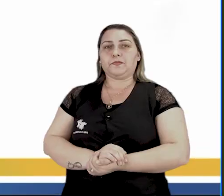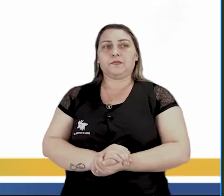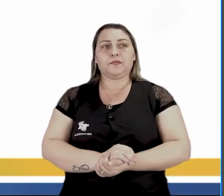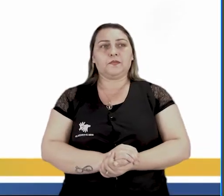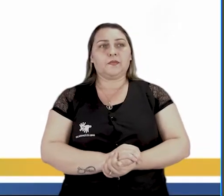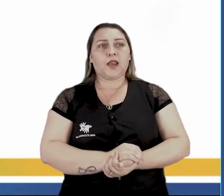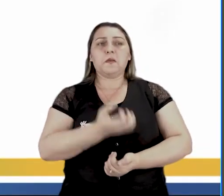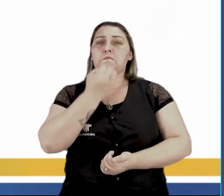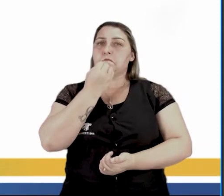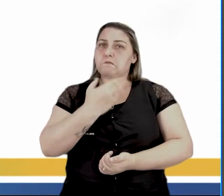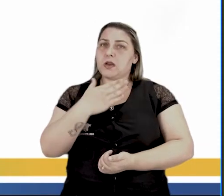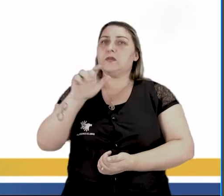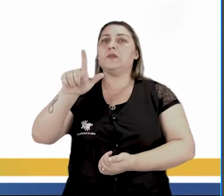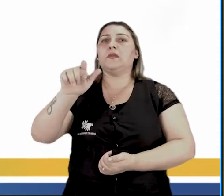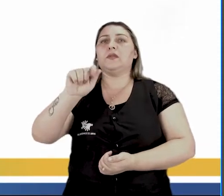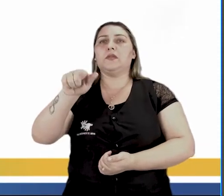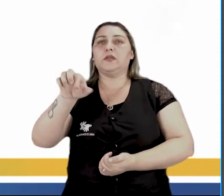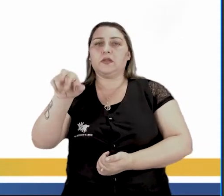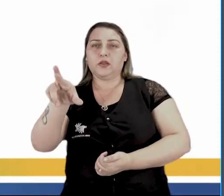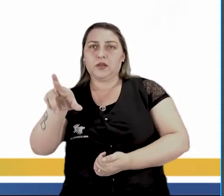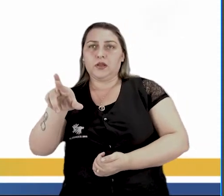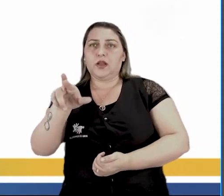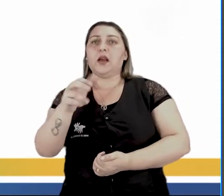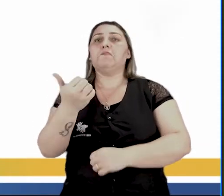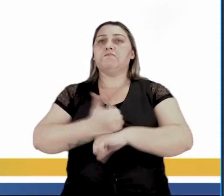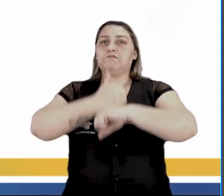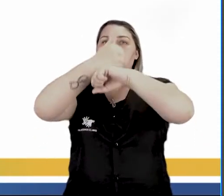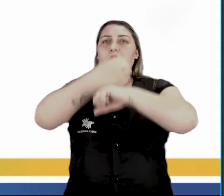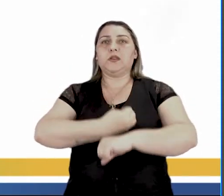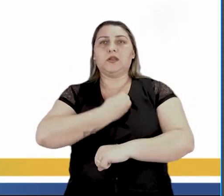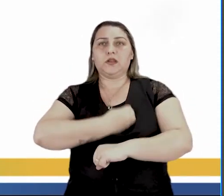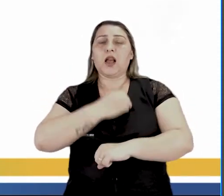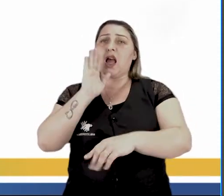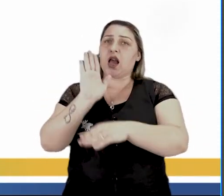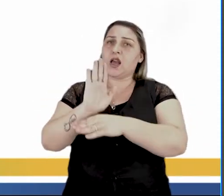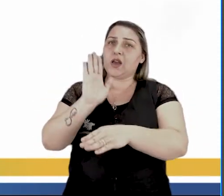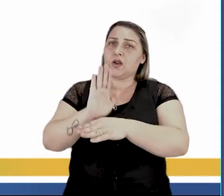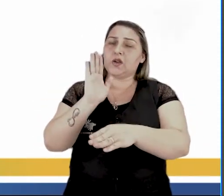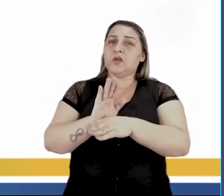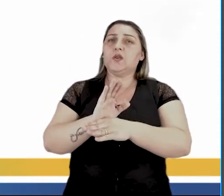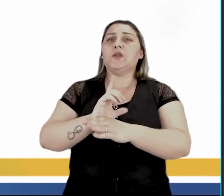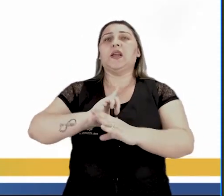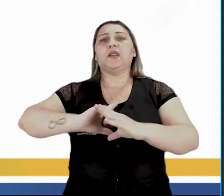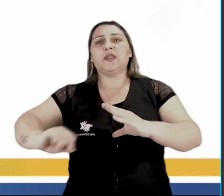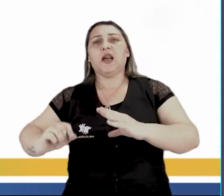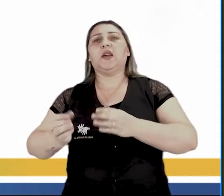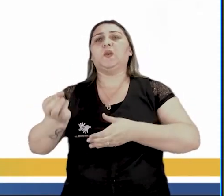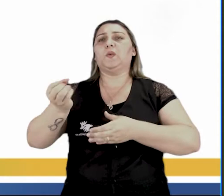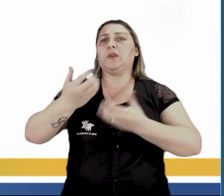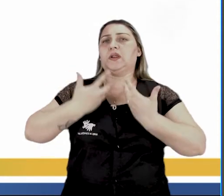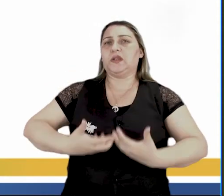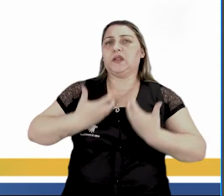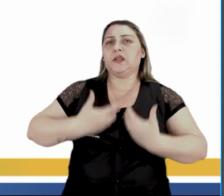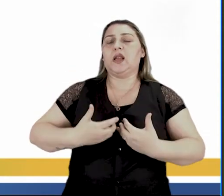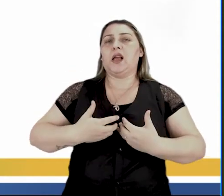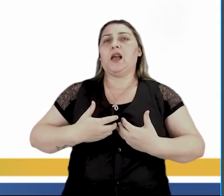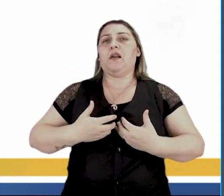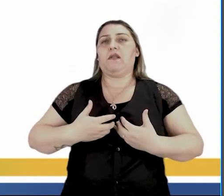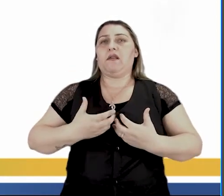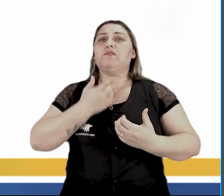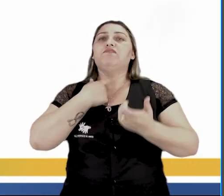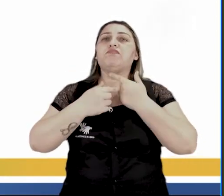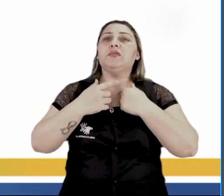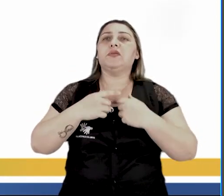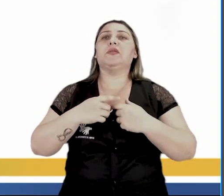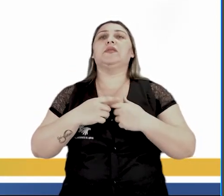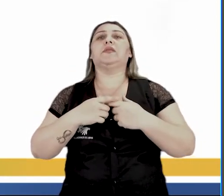Os benefícios do lazer. Ele aumenta a qualidade de vida, ajuda a fugir da rotina, desenvolve novos interesses,